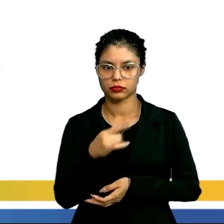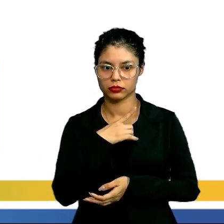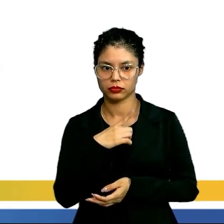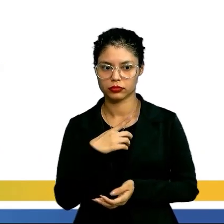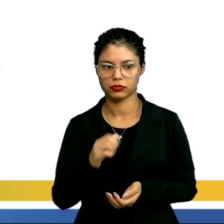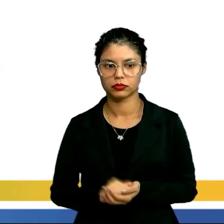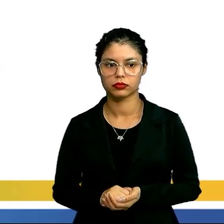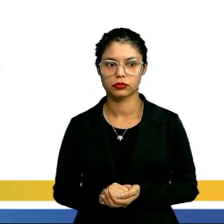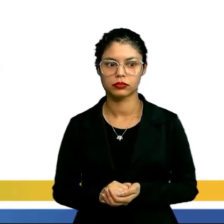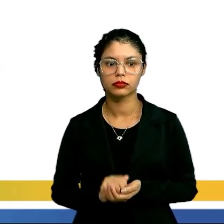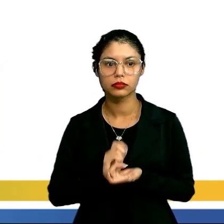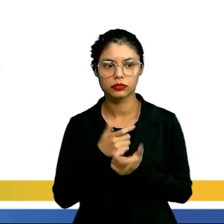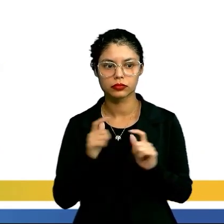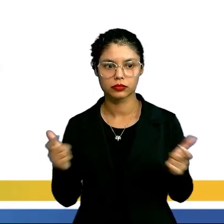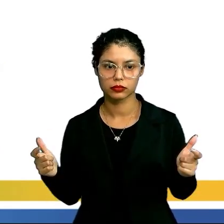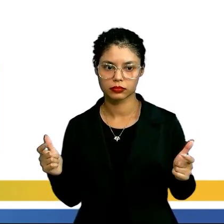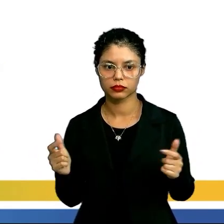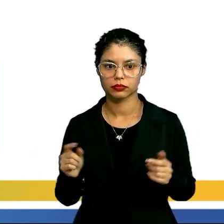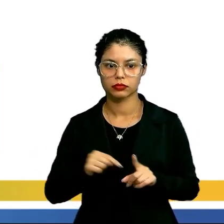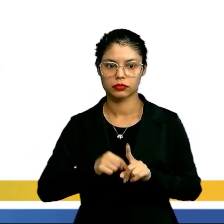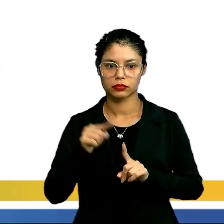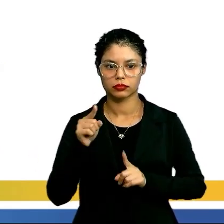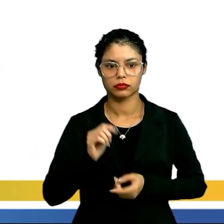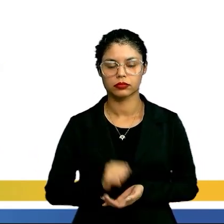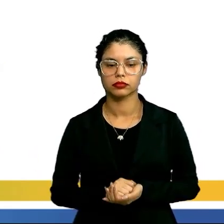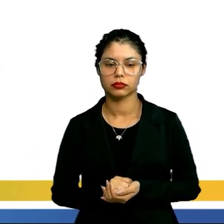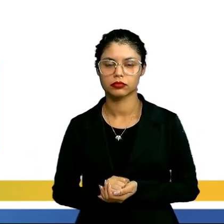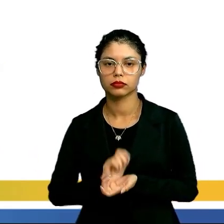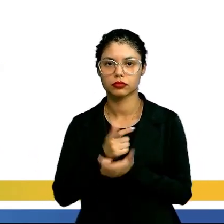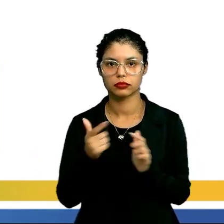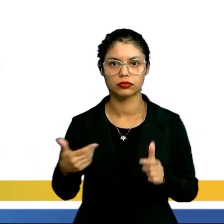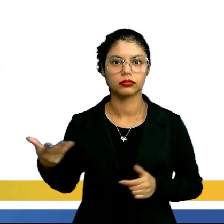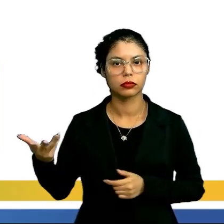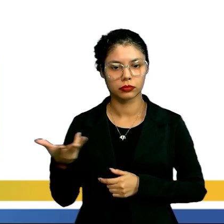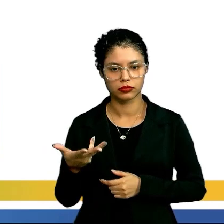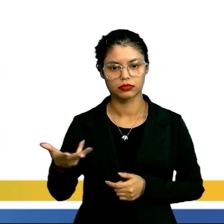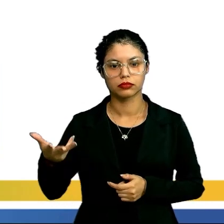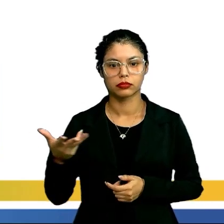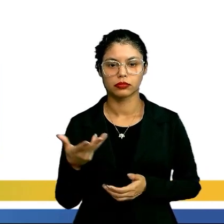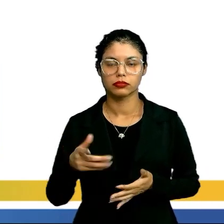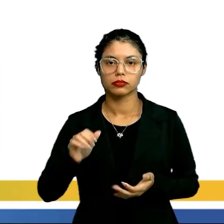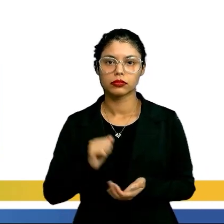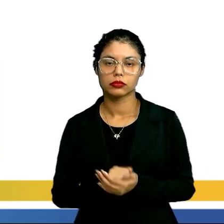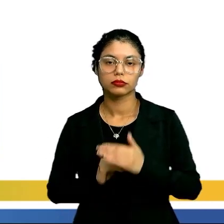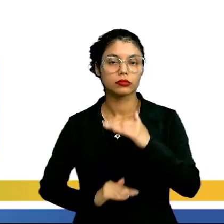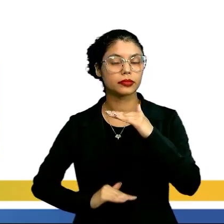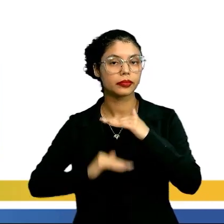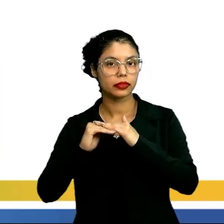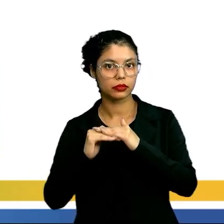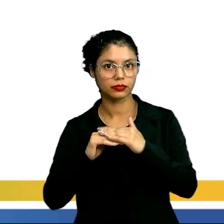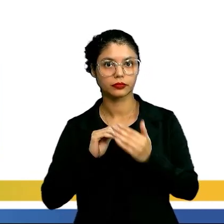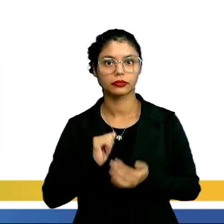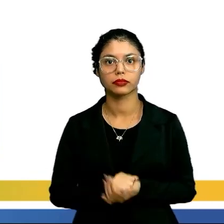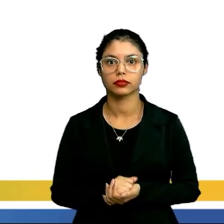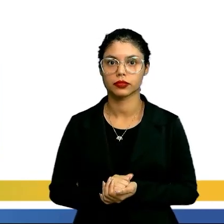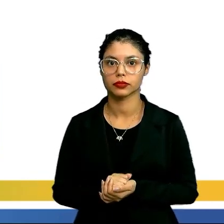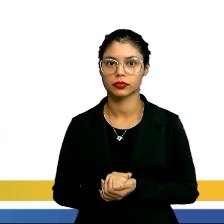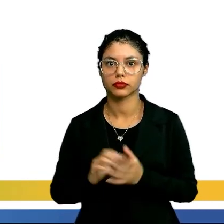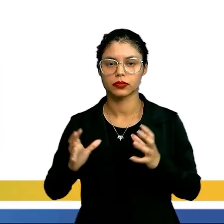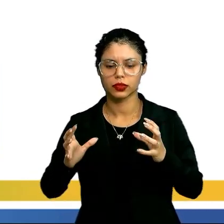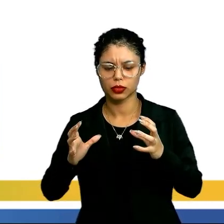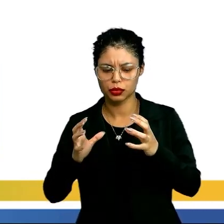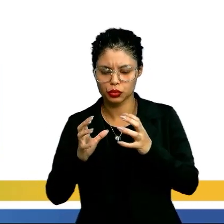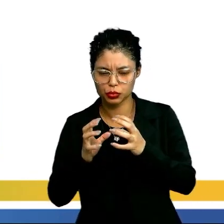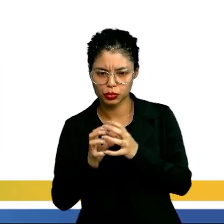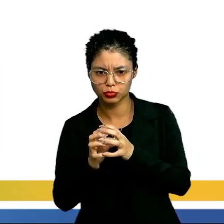para o lado de maior volume. É só lembrar do conceito básico de pressão. O aumento da pressão comprime o ar,